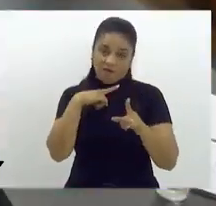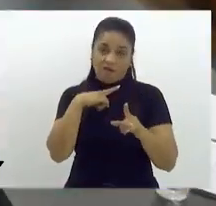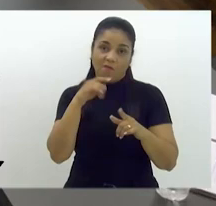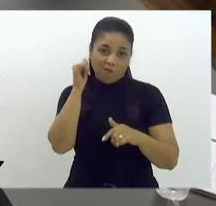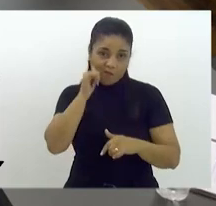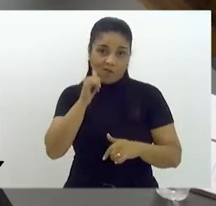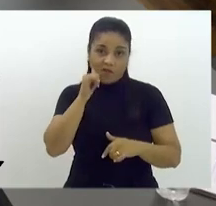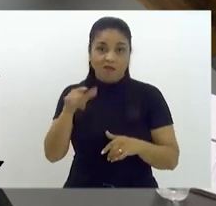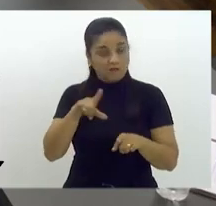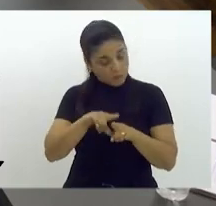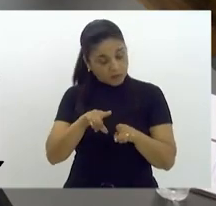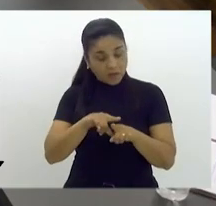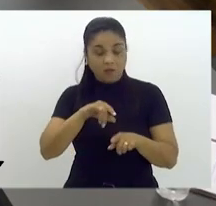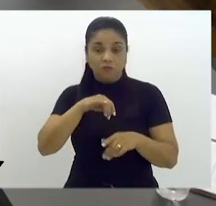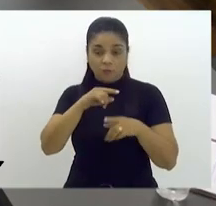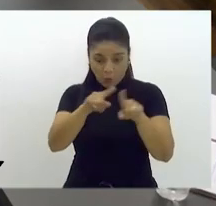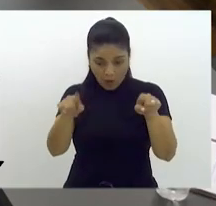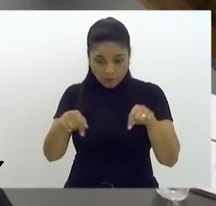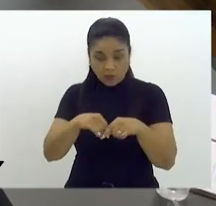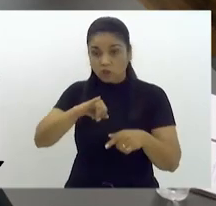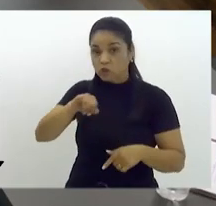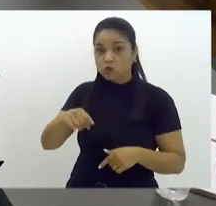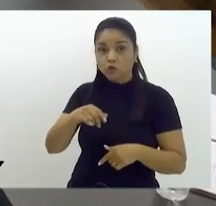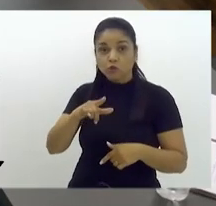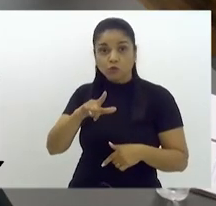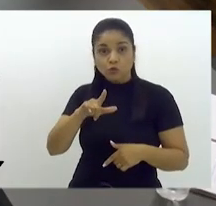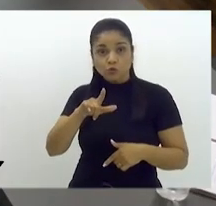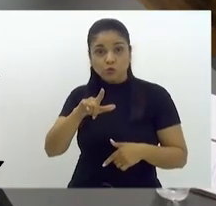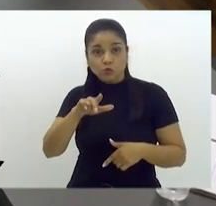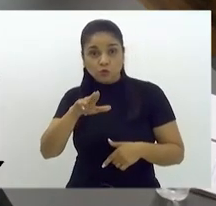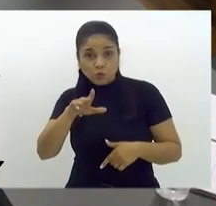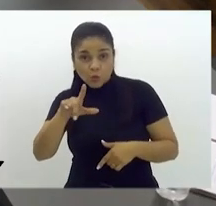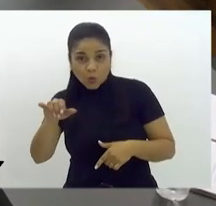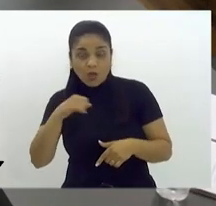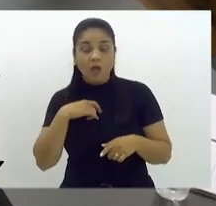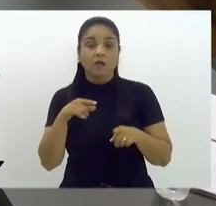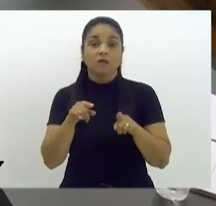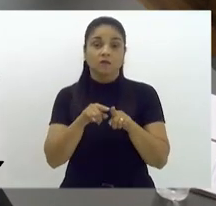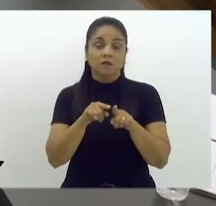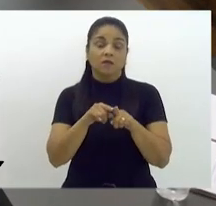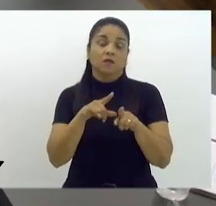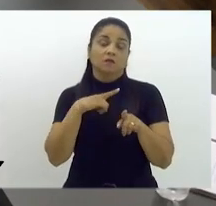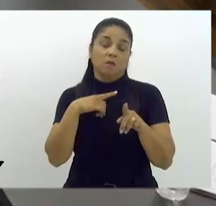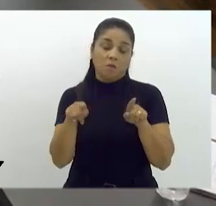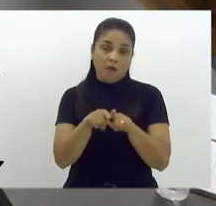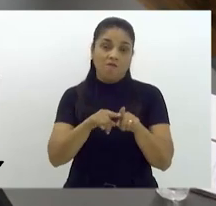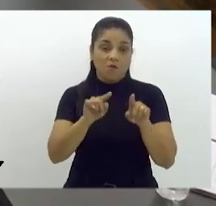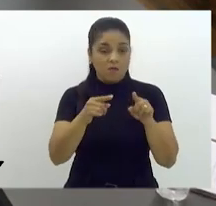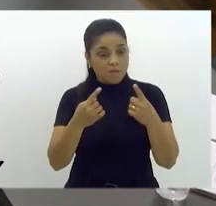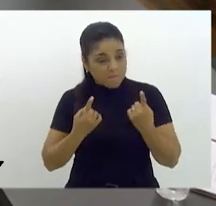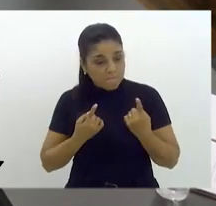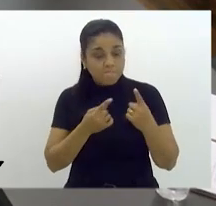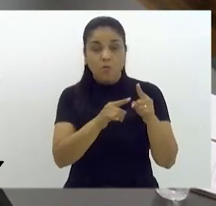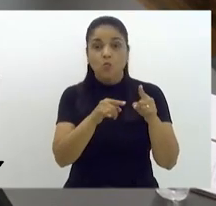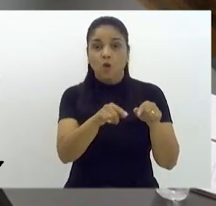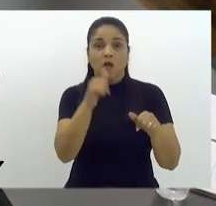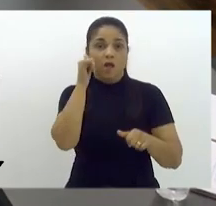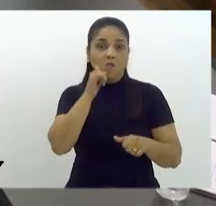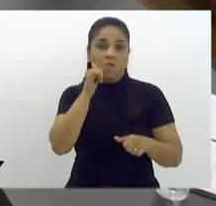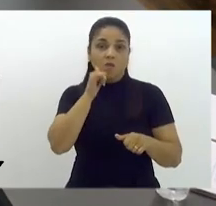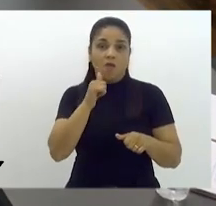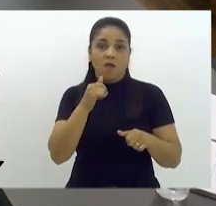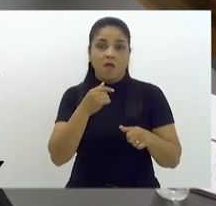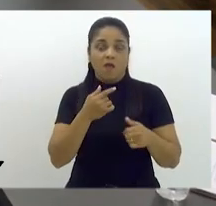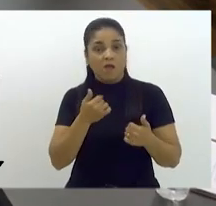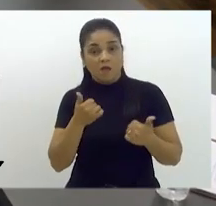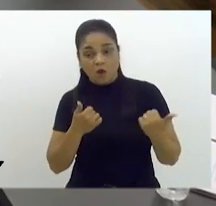atacado por mulheres também só por Expor a opinião dela atacada de ter que quase medida protetiva então eu quero saber o